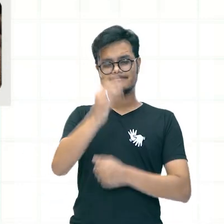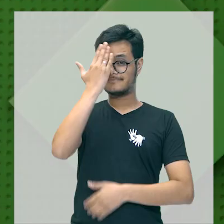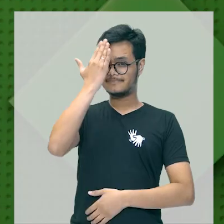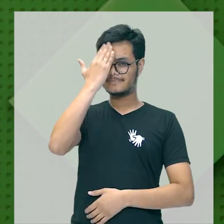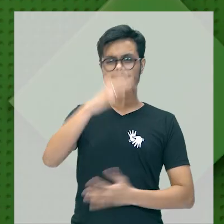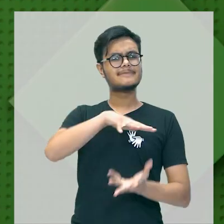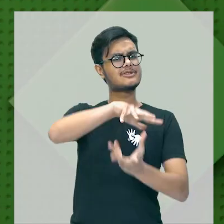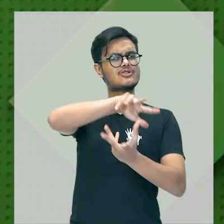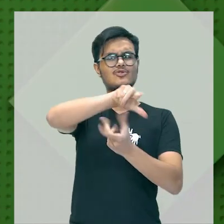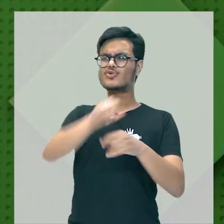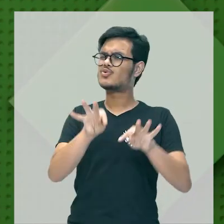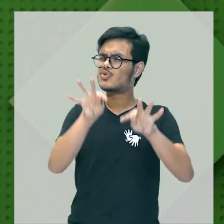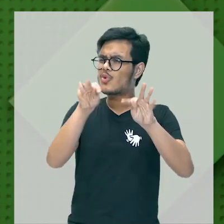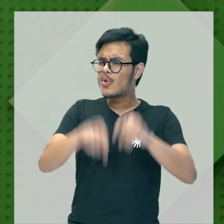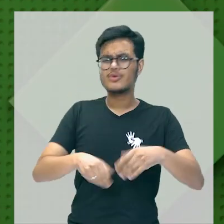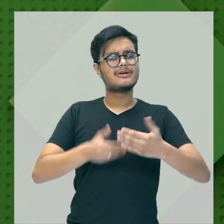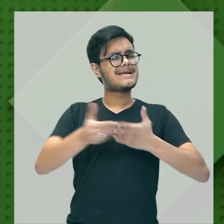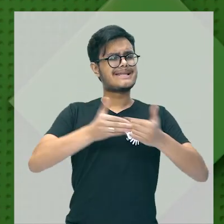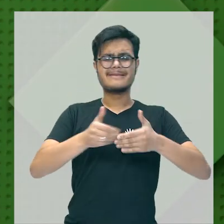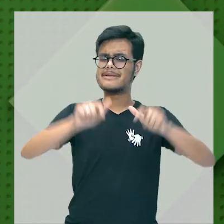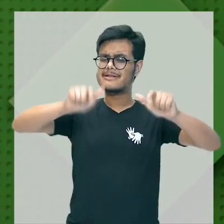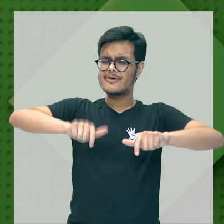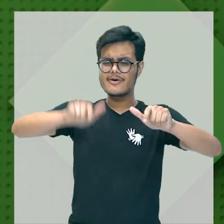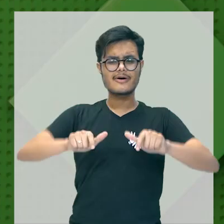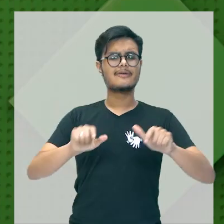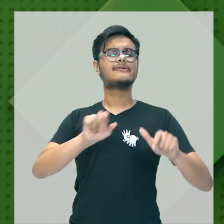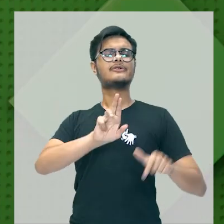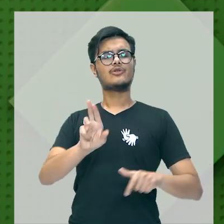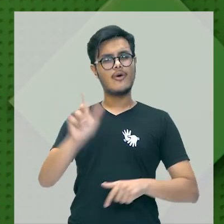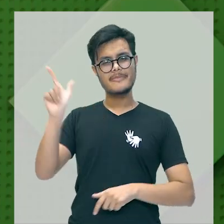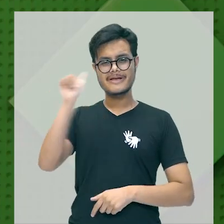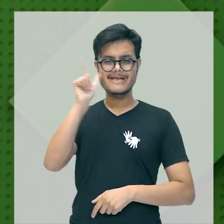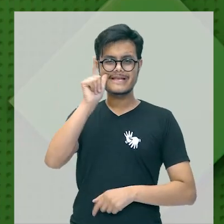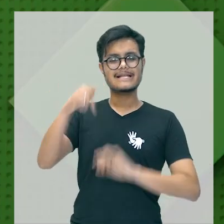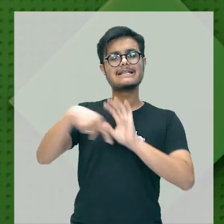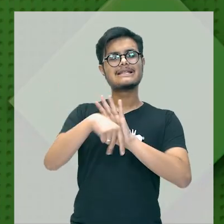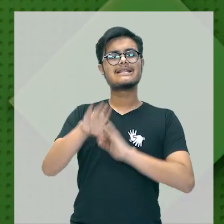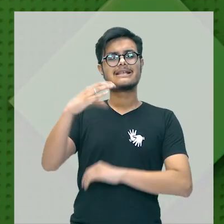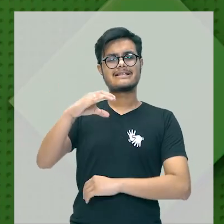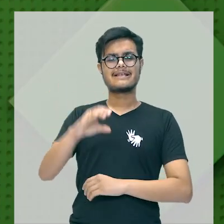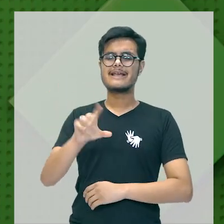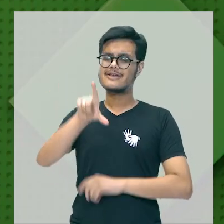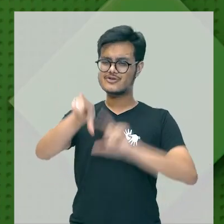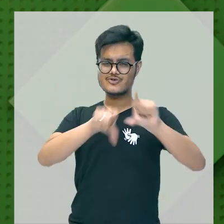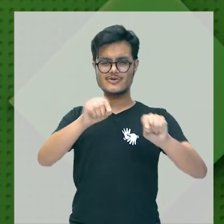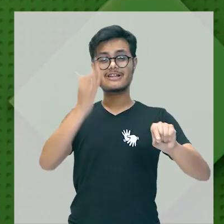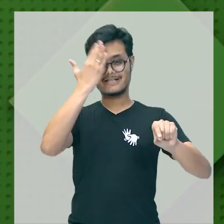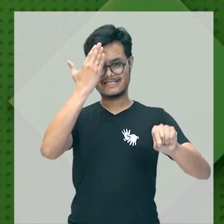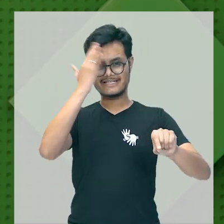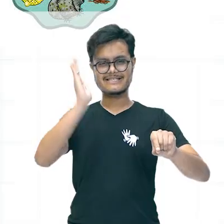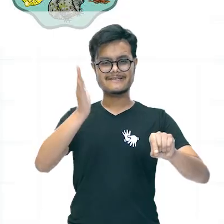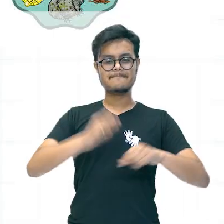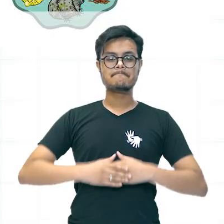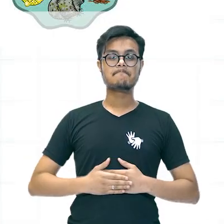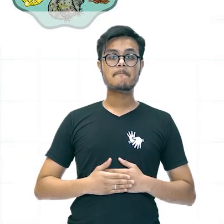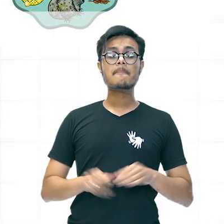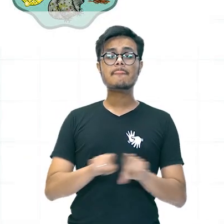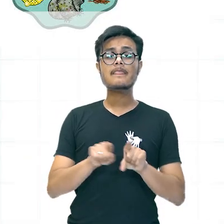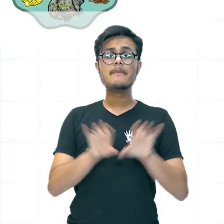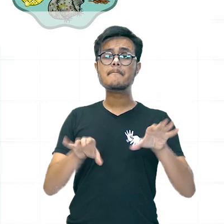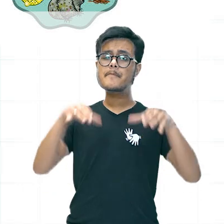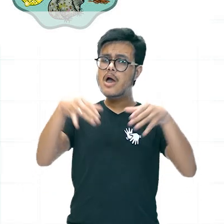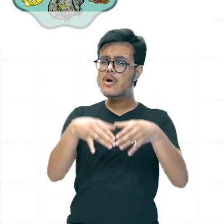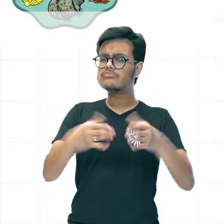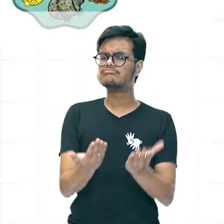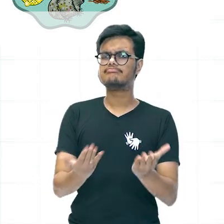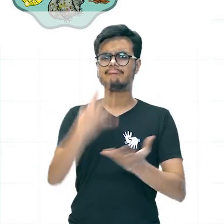parte do mundo, né? Seja qualquer idioma, a gente vai poder identificar determinado ser vivo. E a gente continua falando de